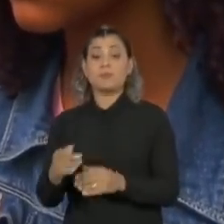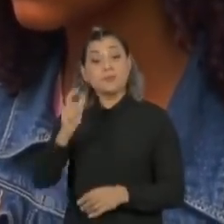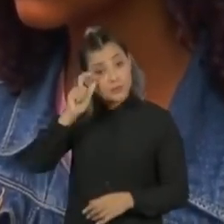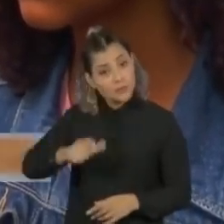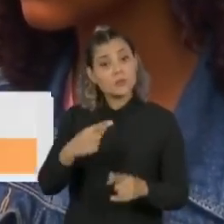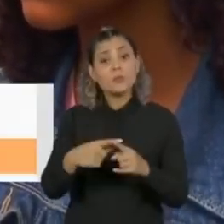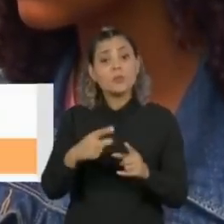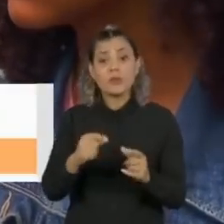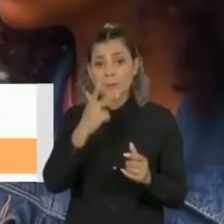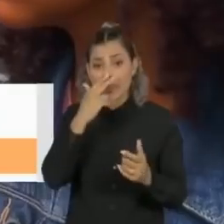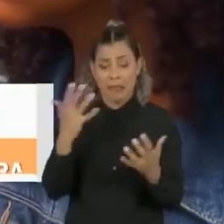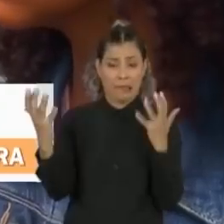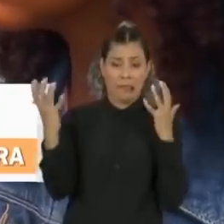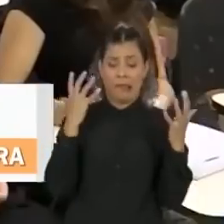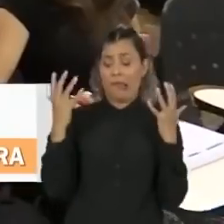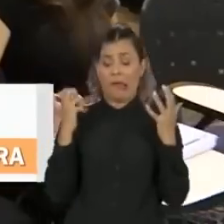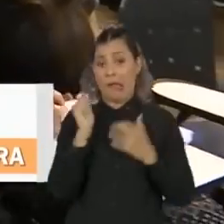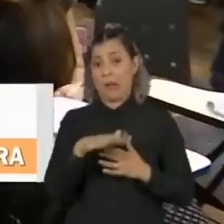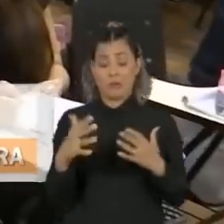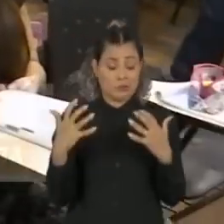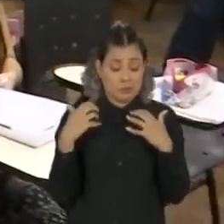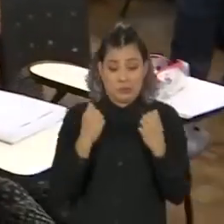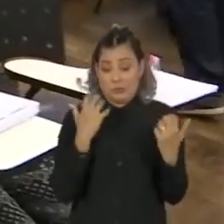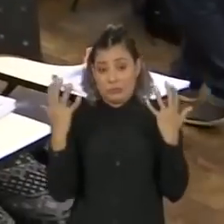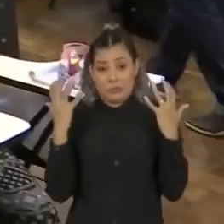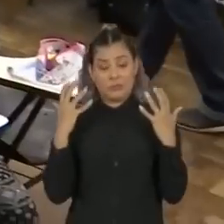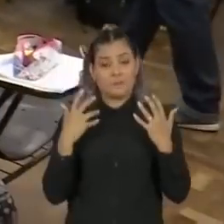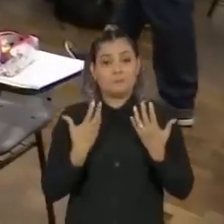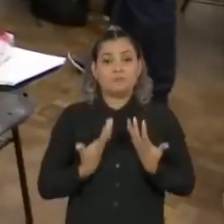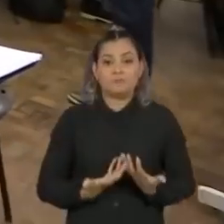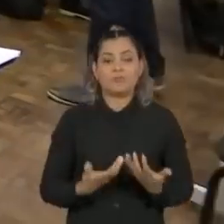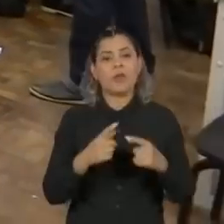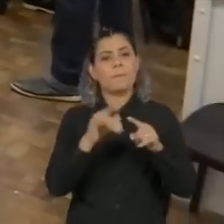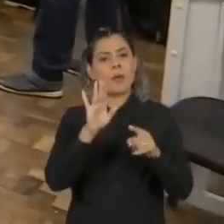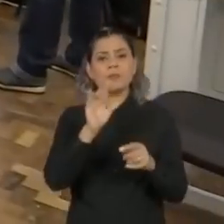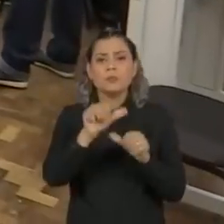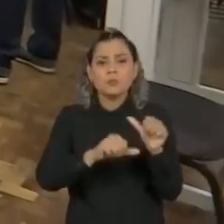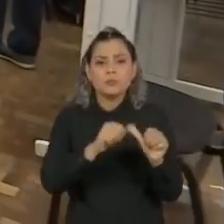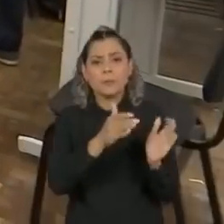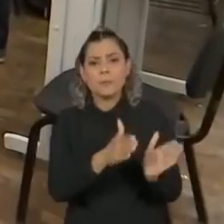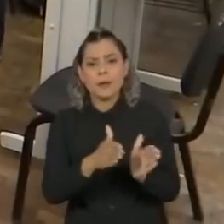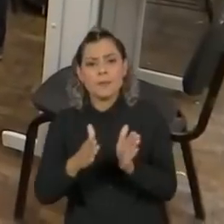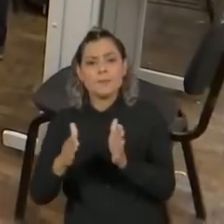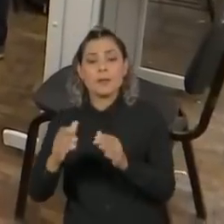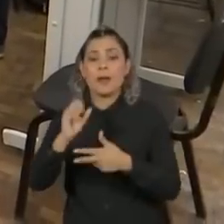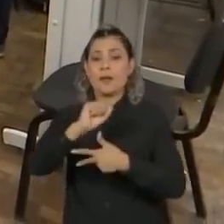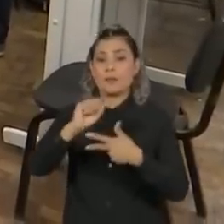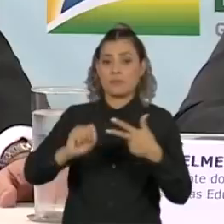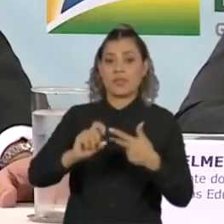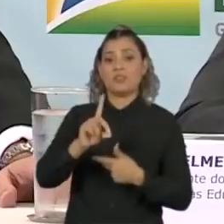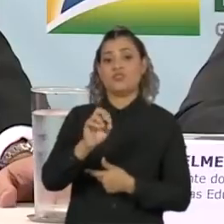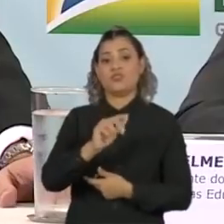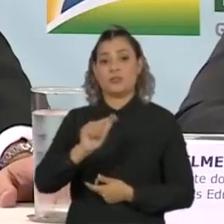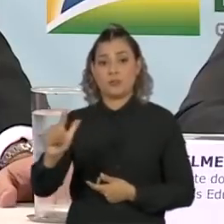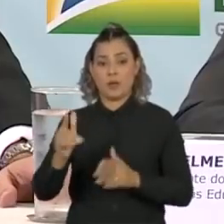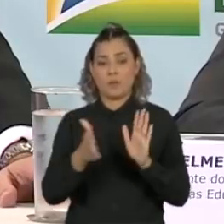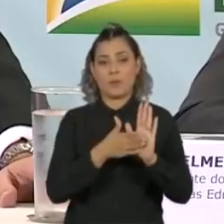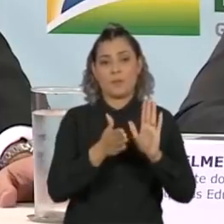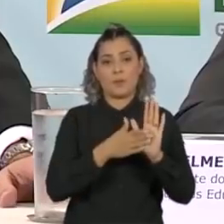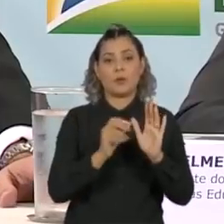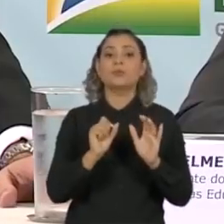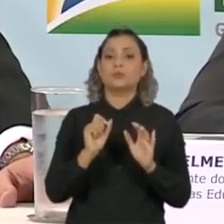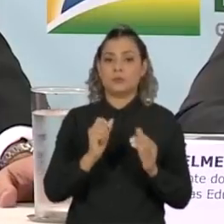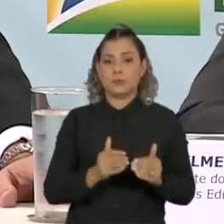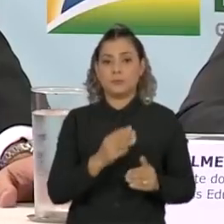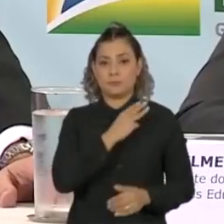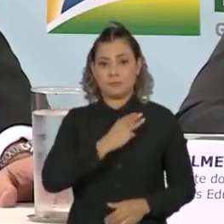daí tira um pouco da pressão do aluno. As mudanças seriam feitas paralelamente à introdução do Enem digital, proposta do ministro da